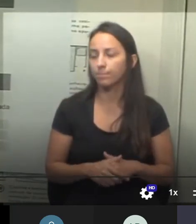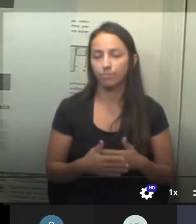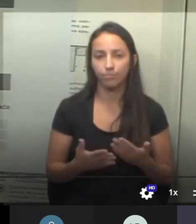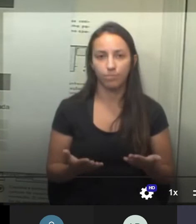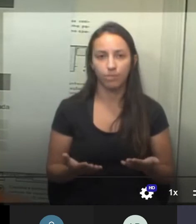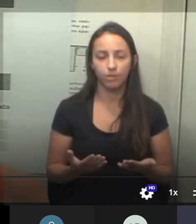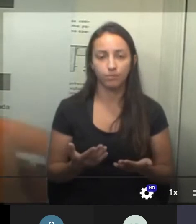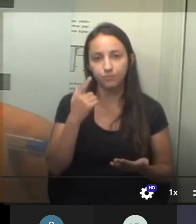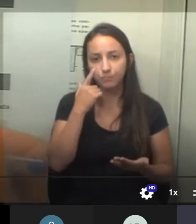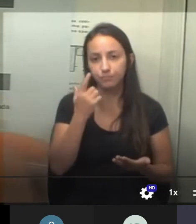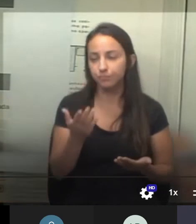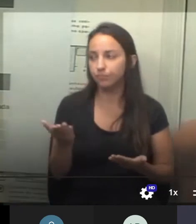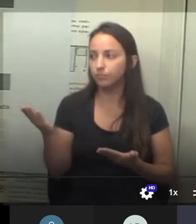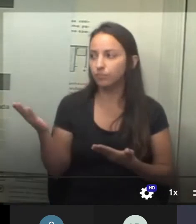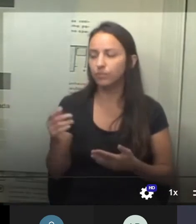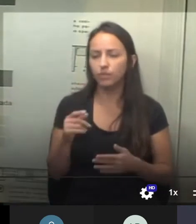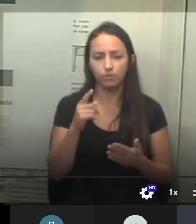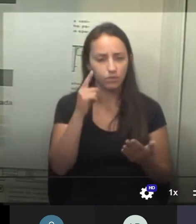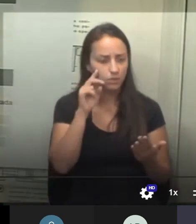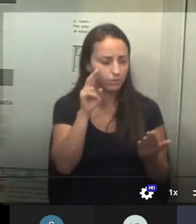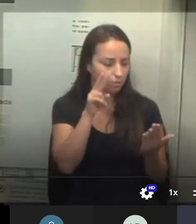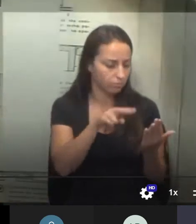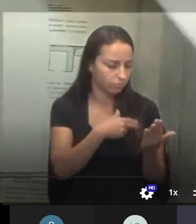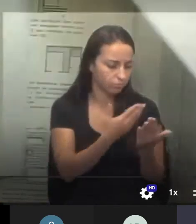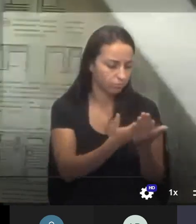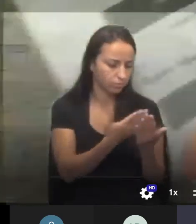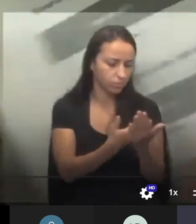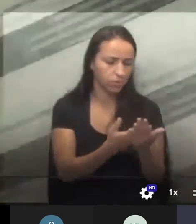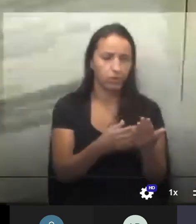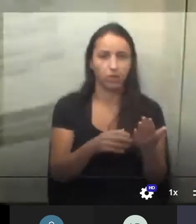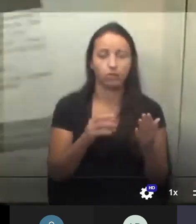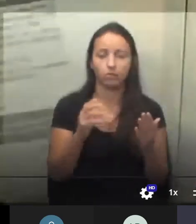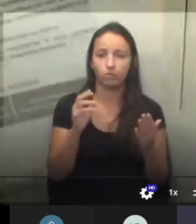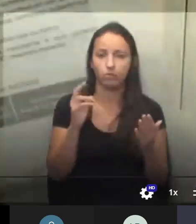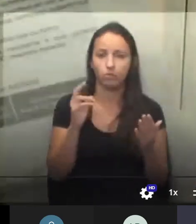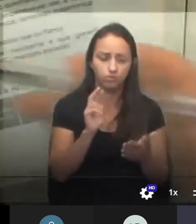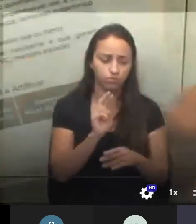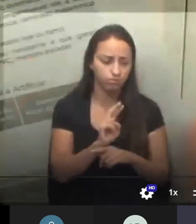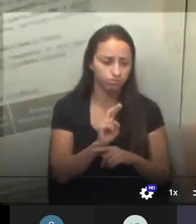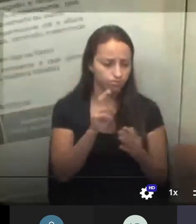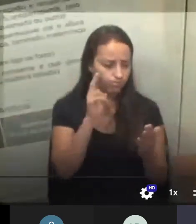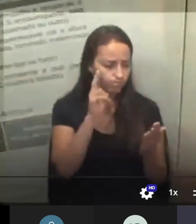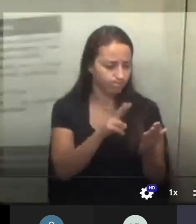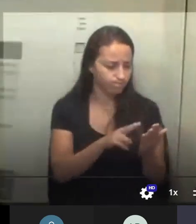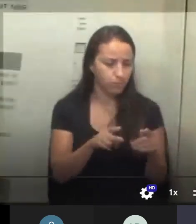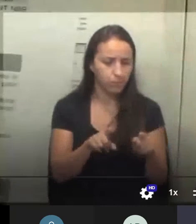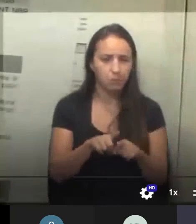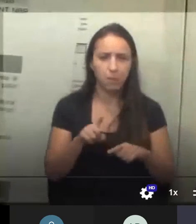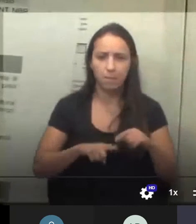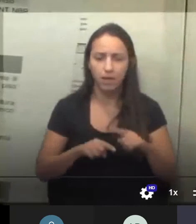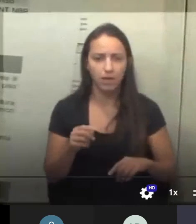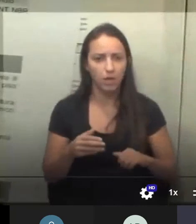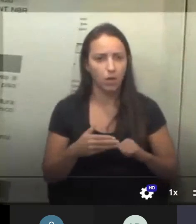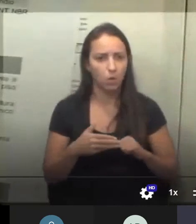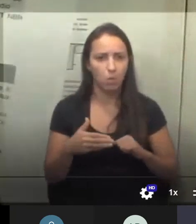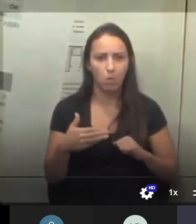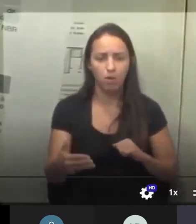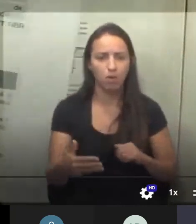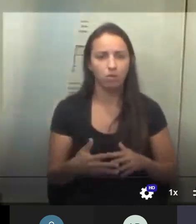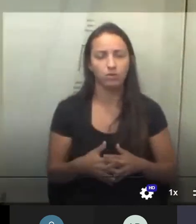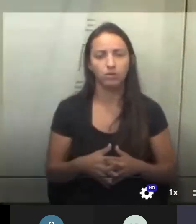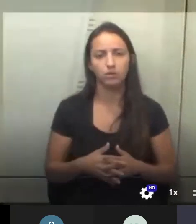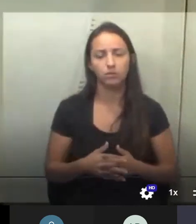Tá certo? Então, você vai ver com cuidado tudo que a FDE indica também, aparelhos, mobiliário, e